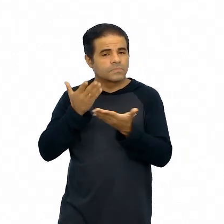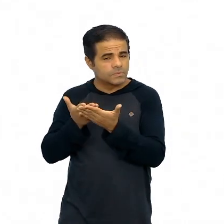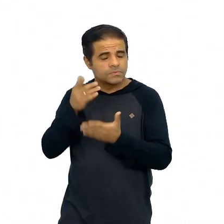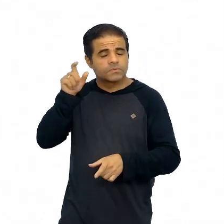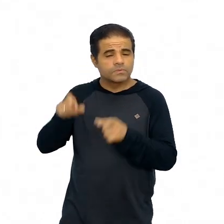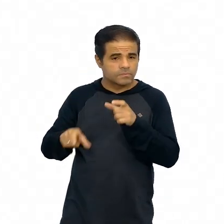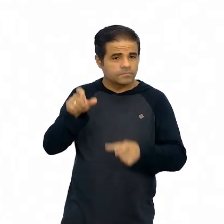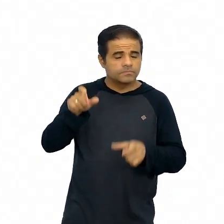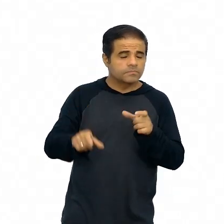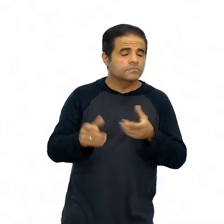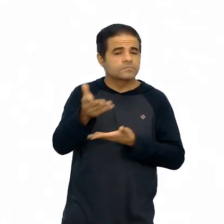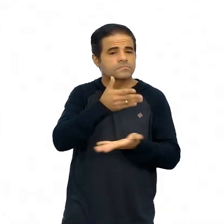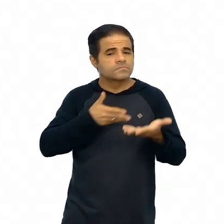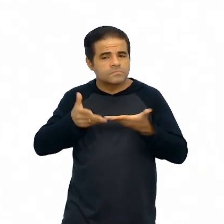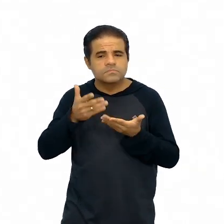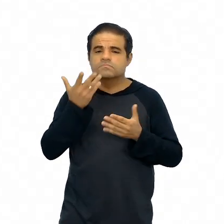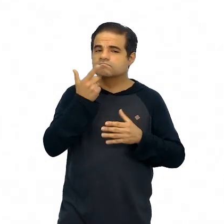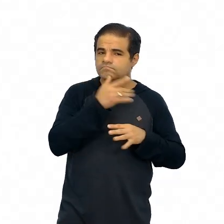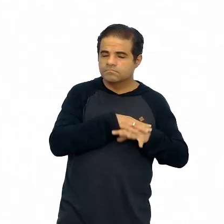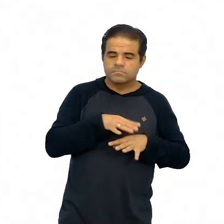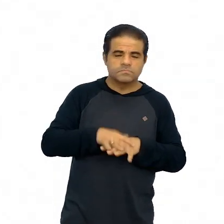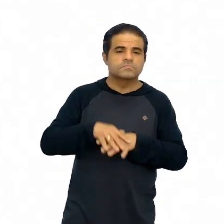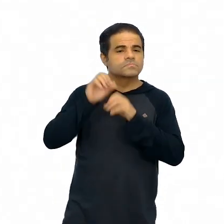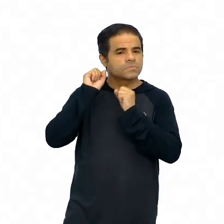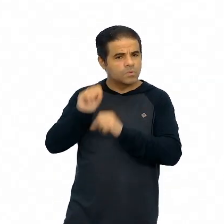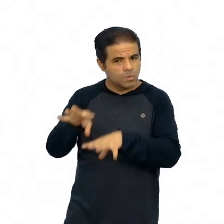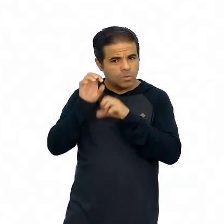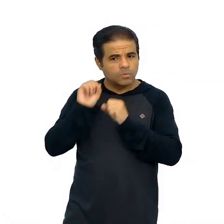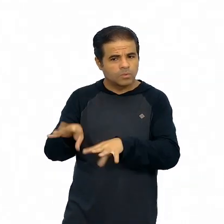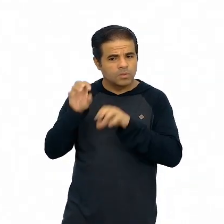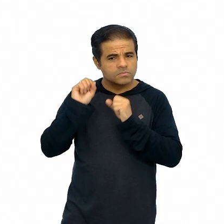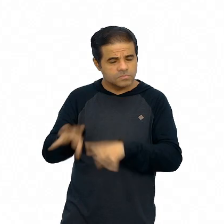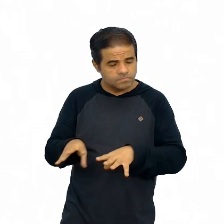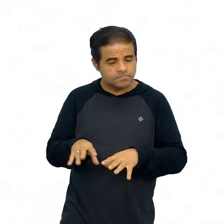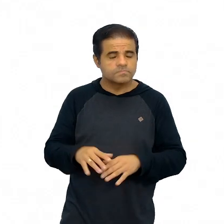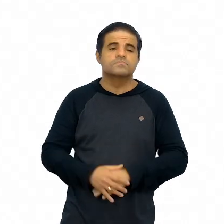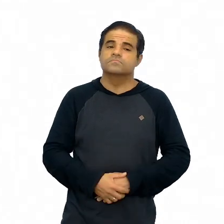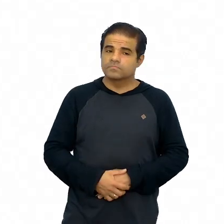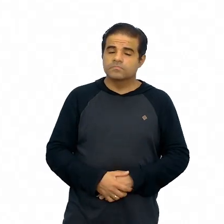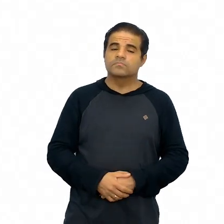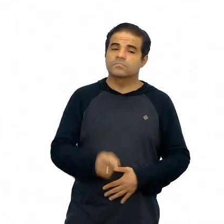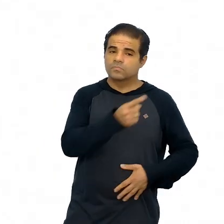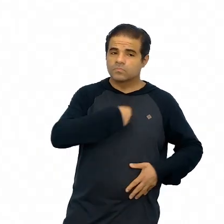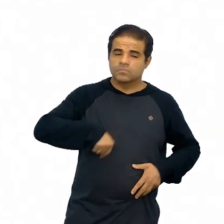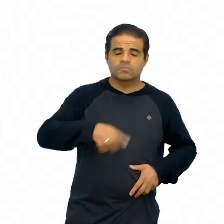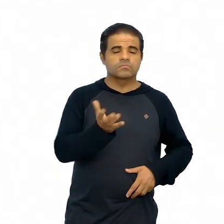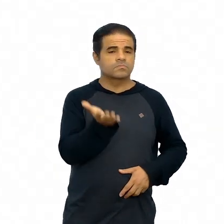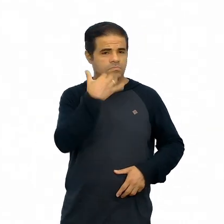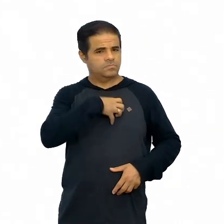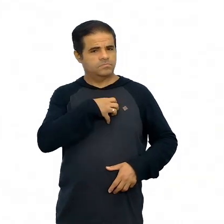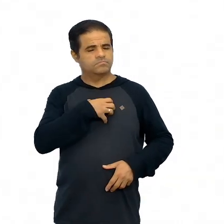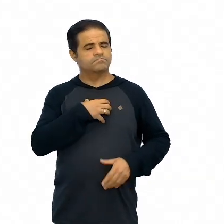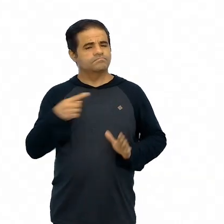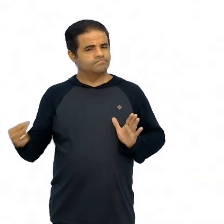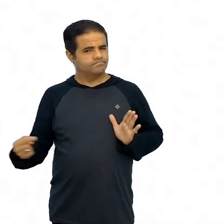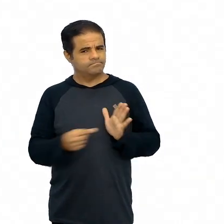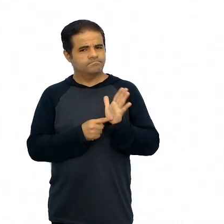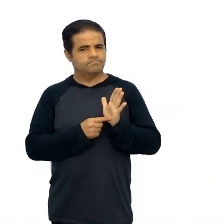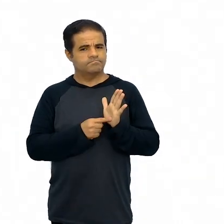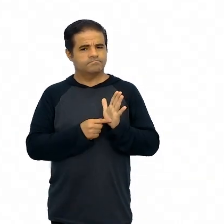estudantes em relação à matemática, ao ensino da matemática. Então, nós estamos bem ali nesse ponto